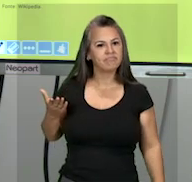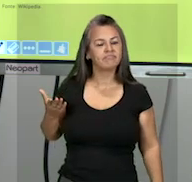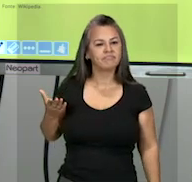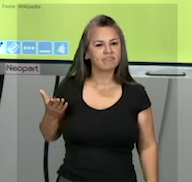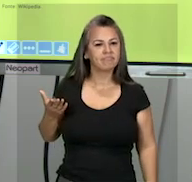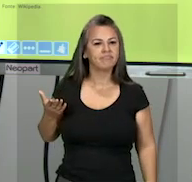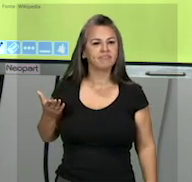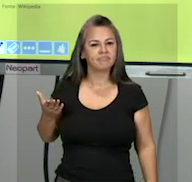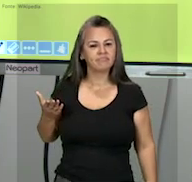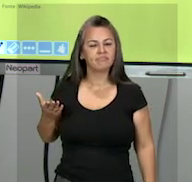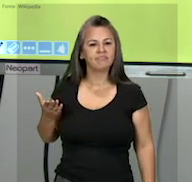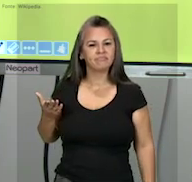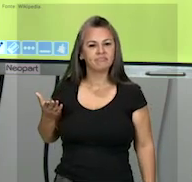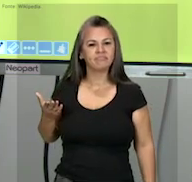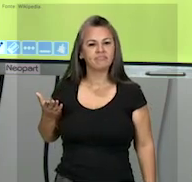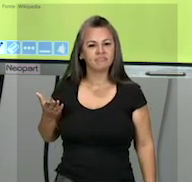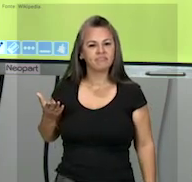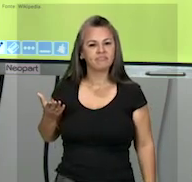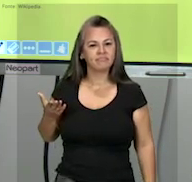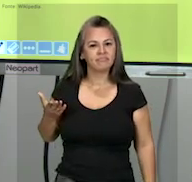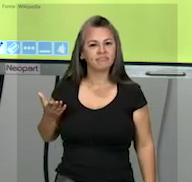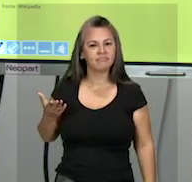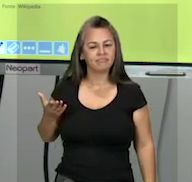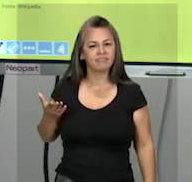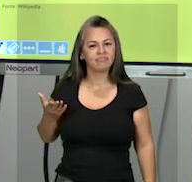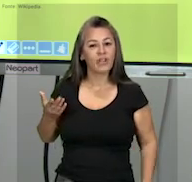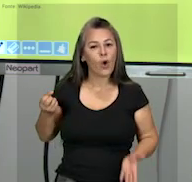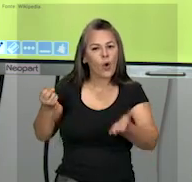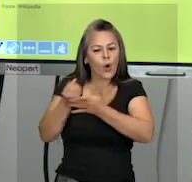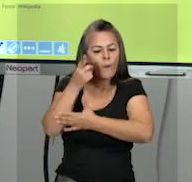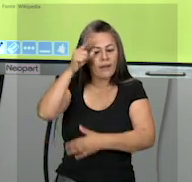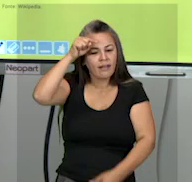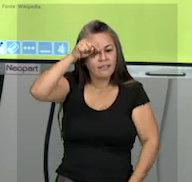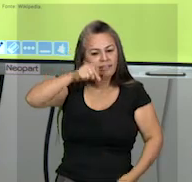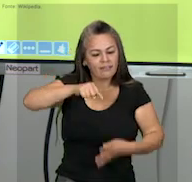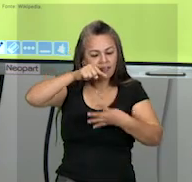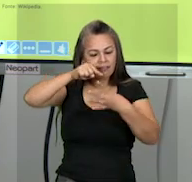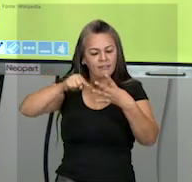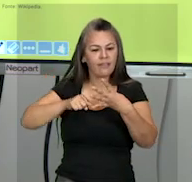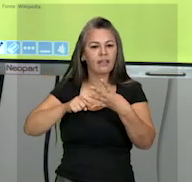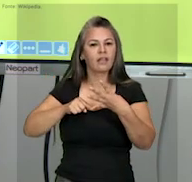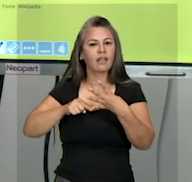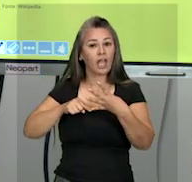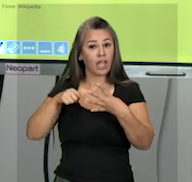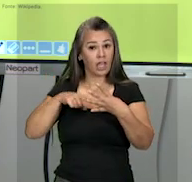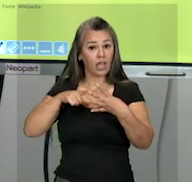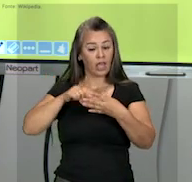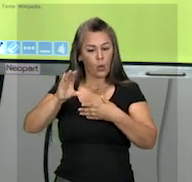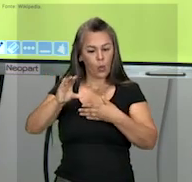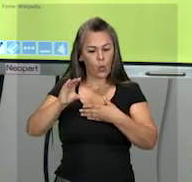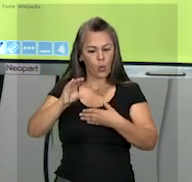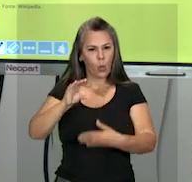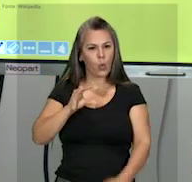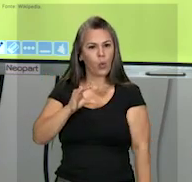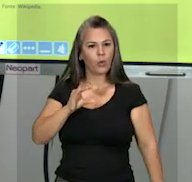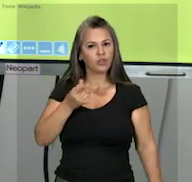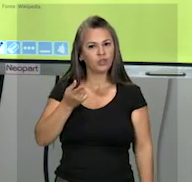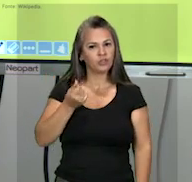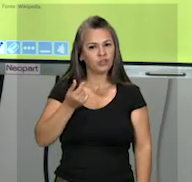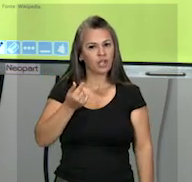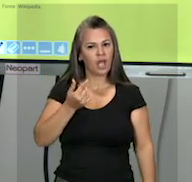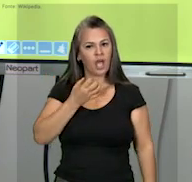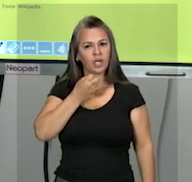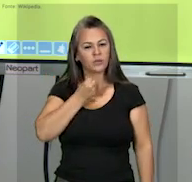novos tigres. E os dividendos, né, ou seja, os lucros